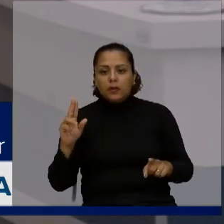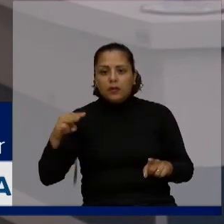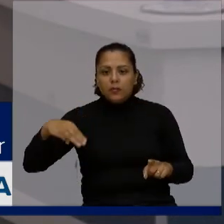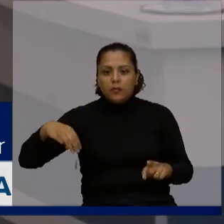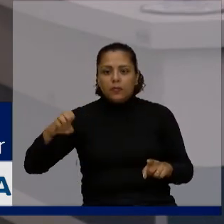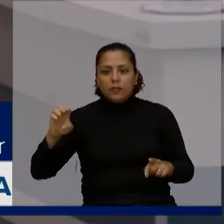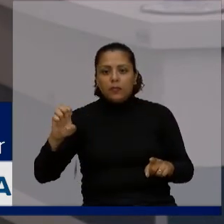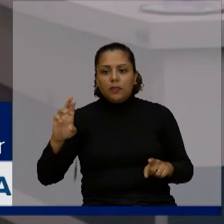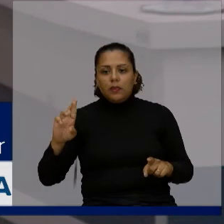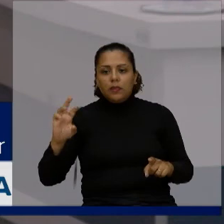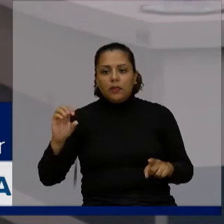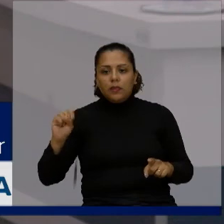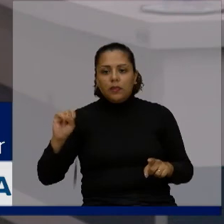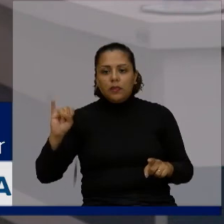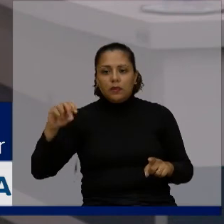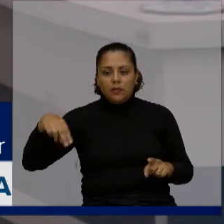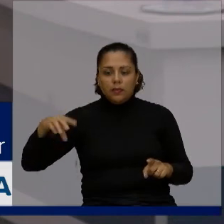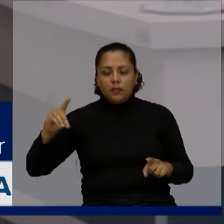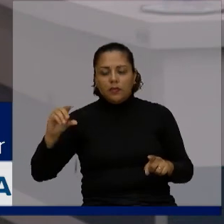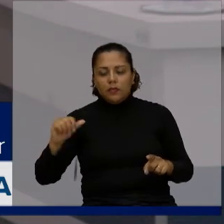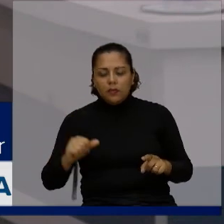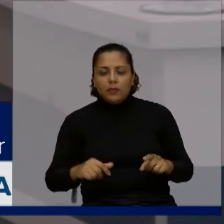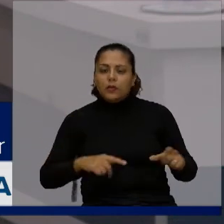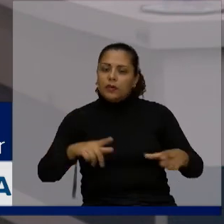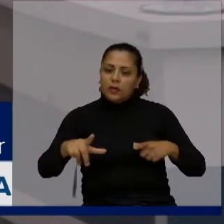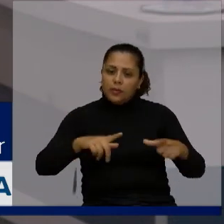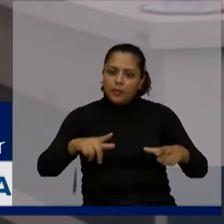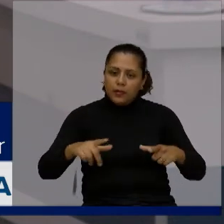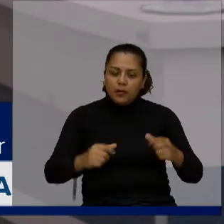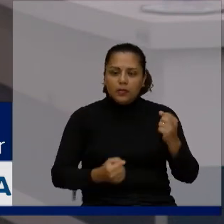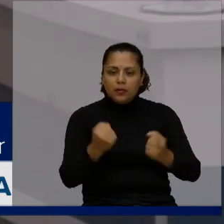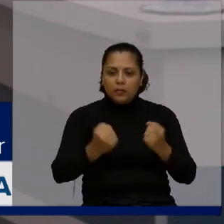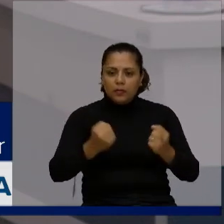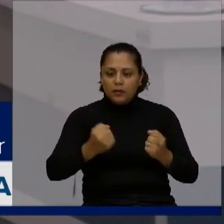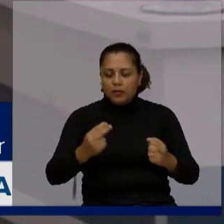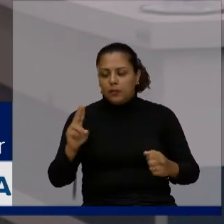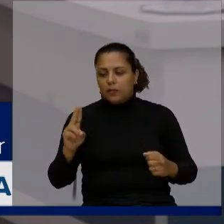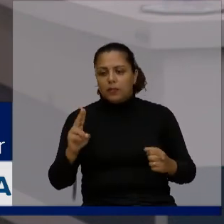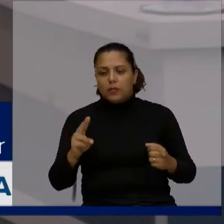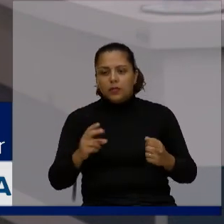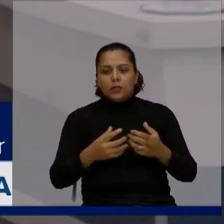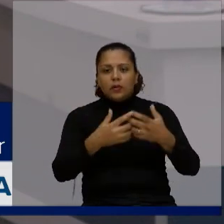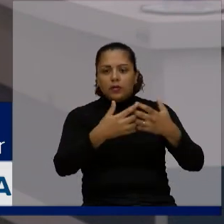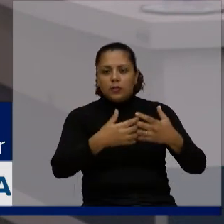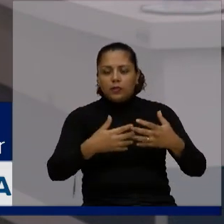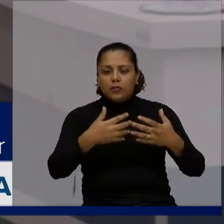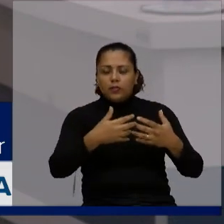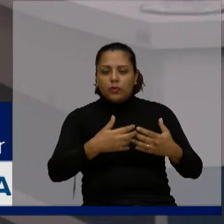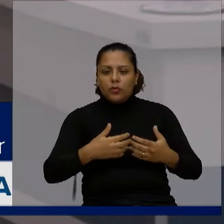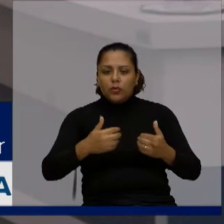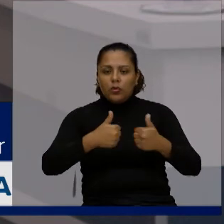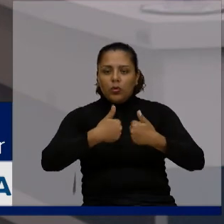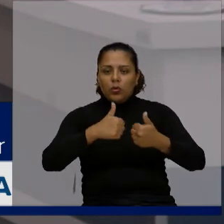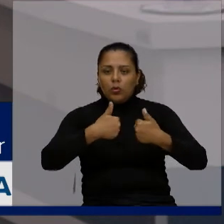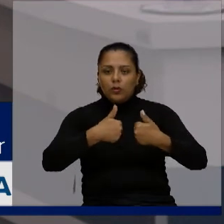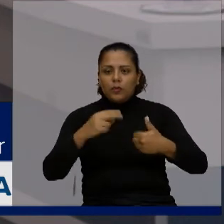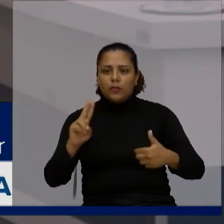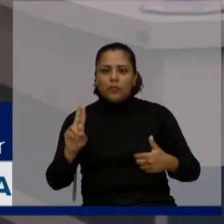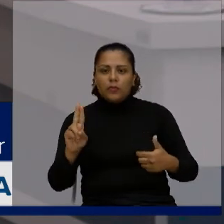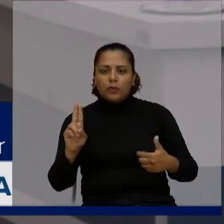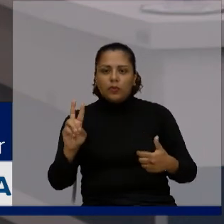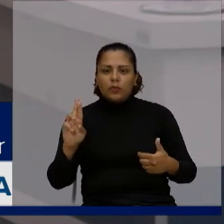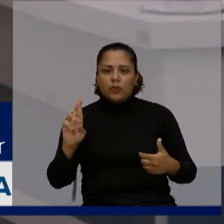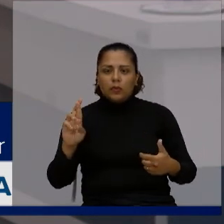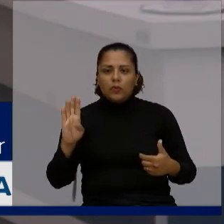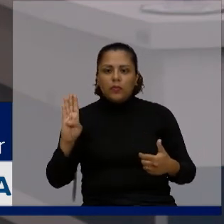Santos, funcionário da Urban, faleceu por Covid na semana passada. Aliás, dona Gomercinda